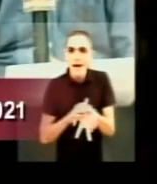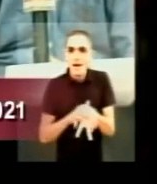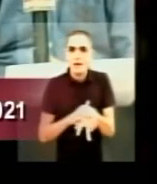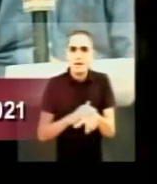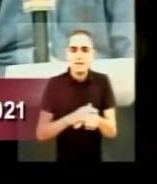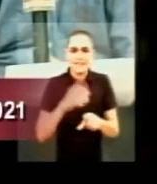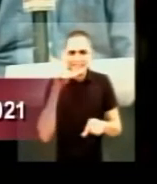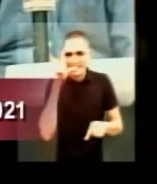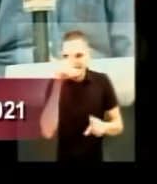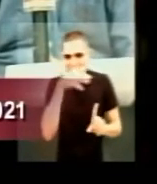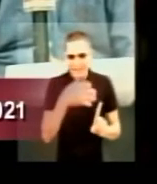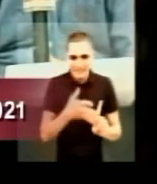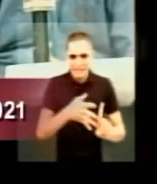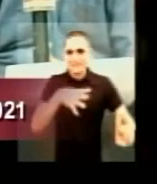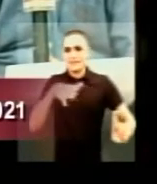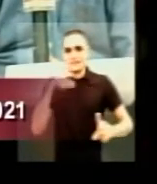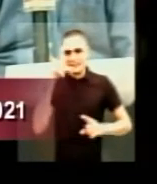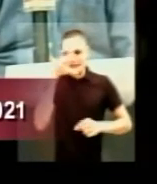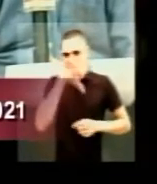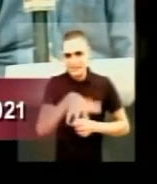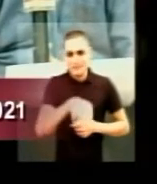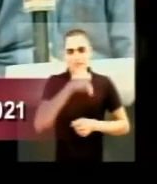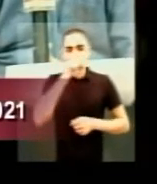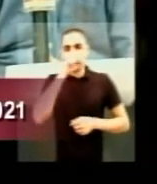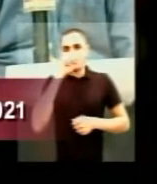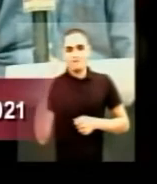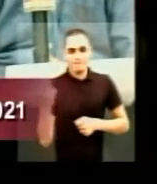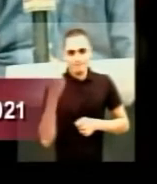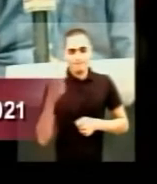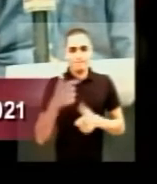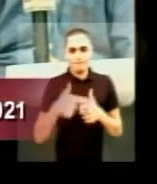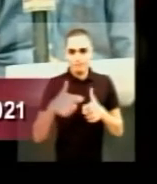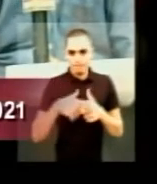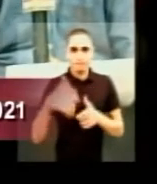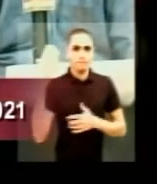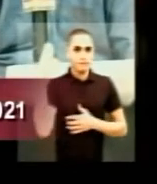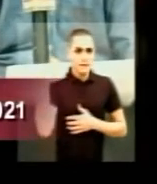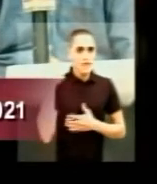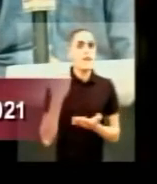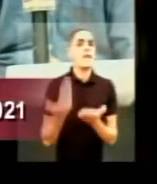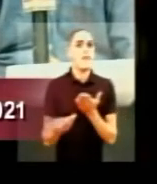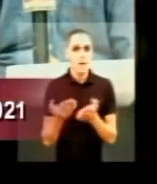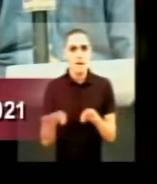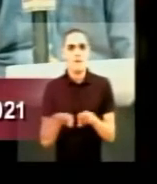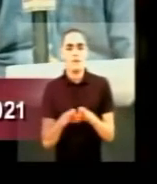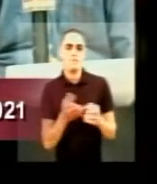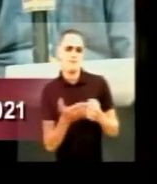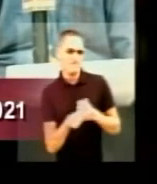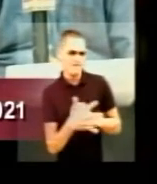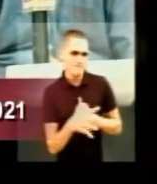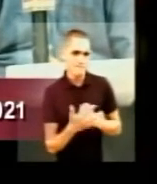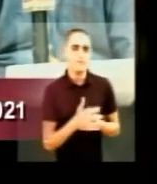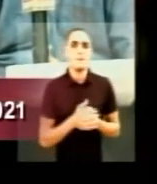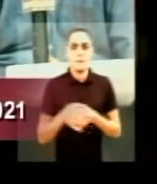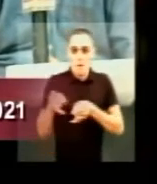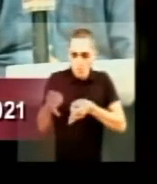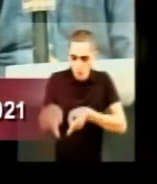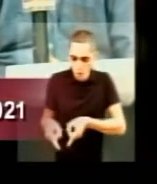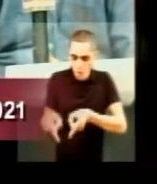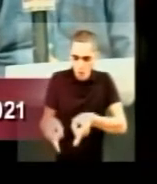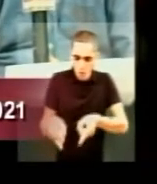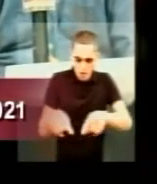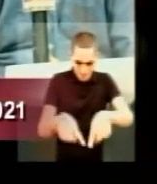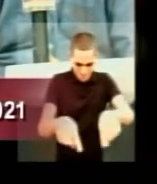síndrome respiratória aguda, leve e moderada, leitos de enfermaria,